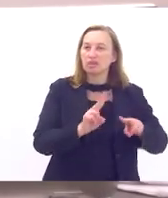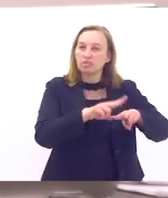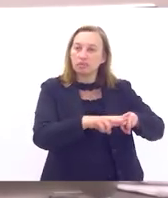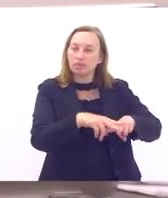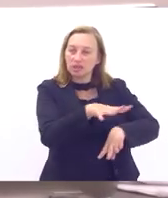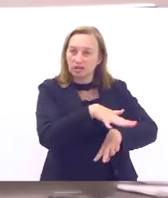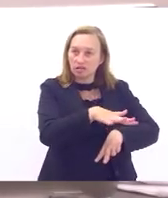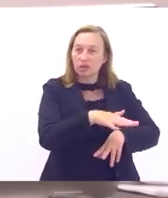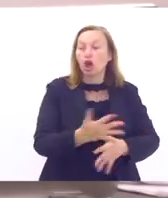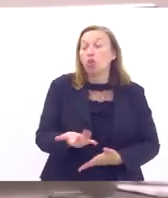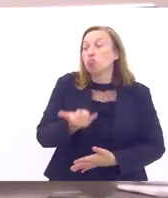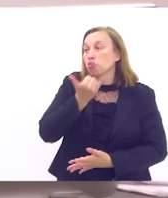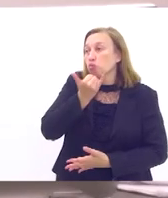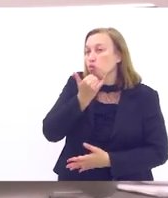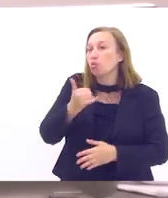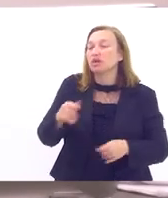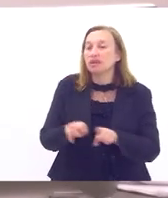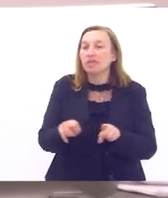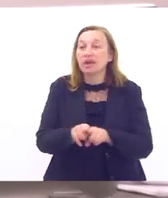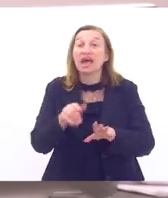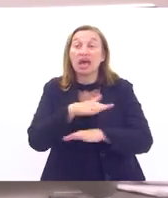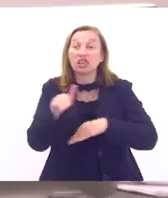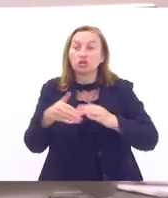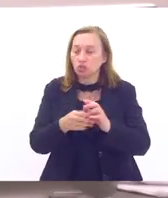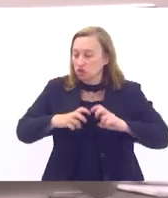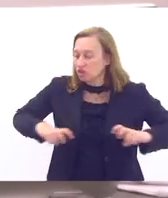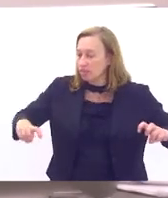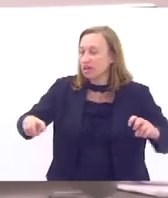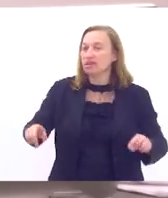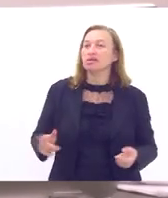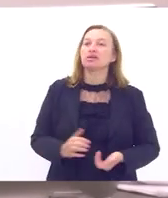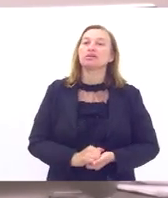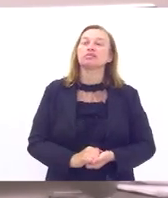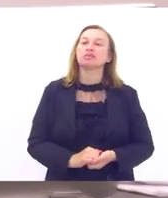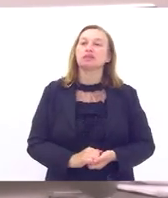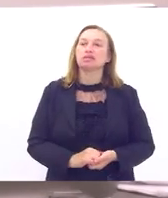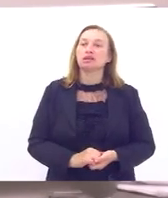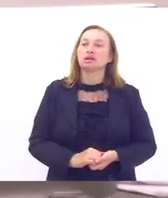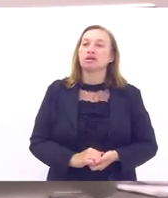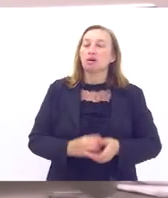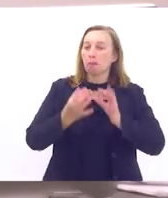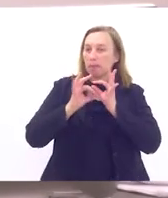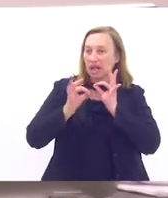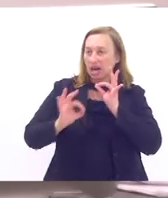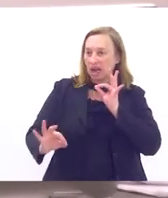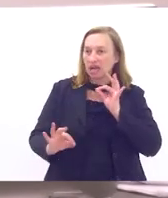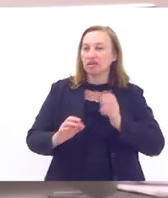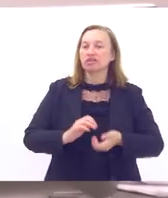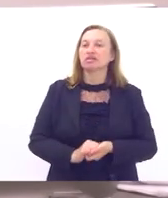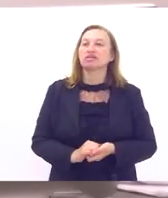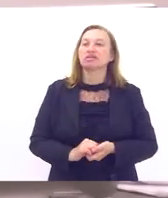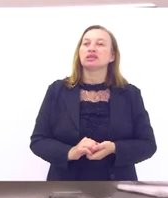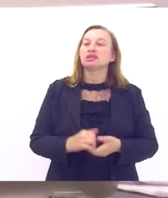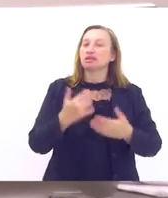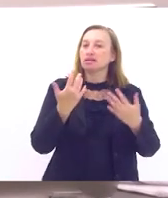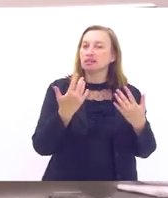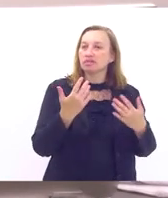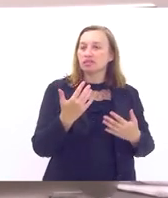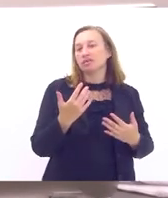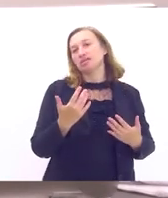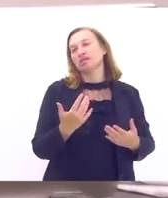eu peço desculpa também a todos os integrantes da mesa, né, por me abreviar nas saudações,